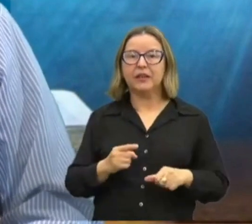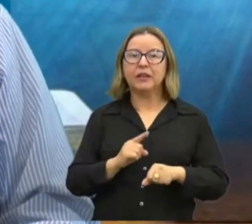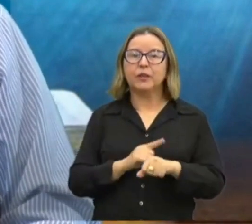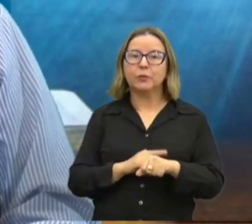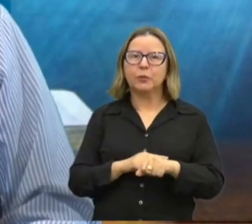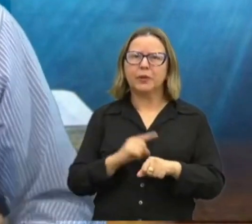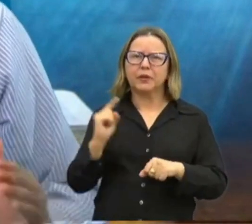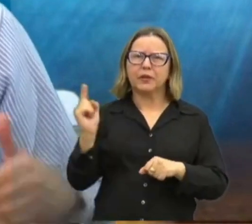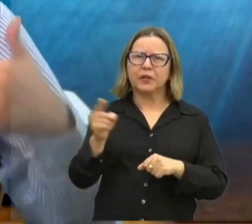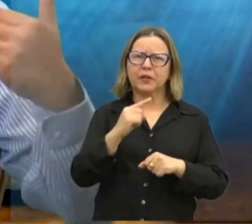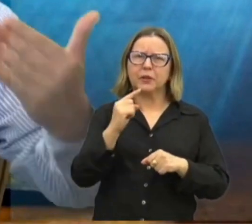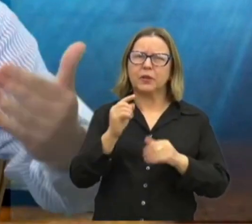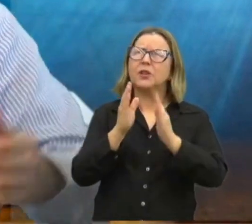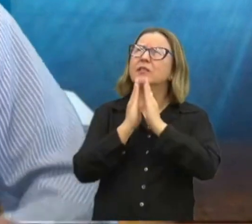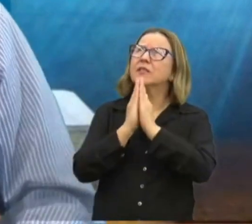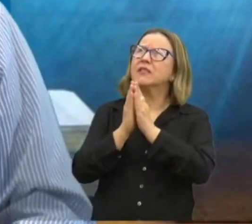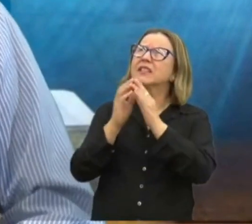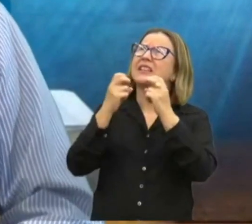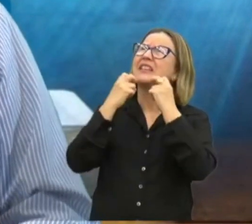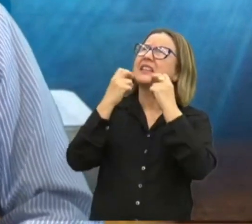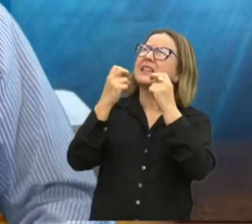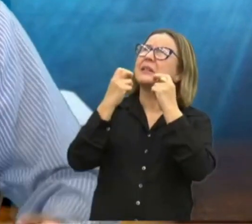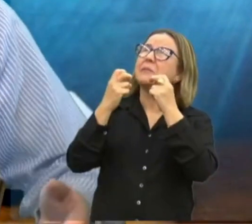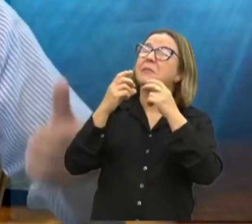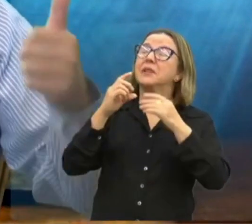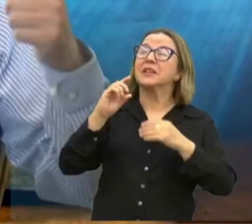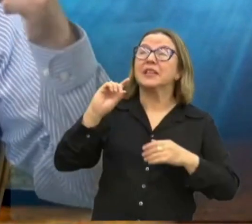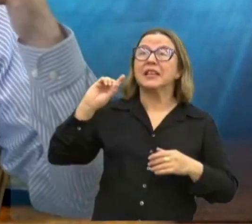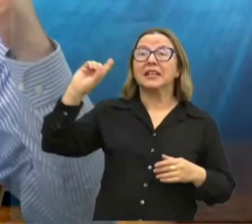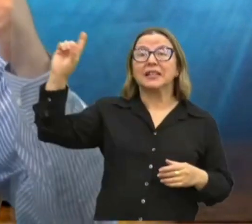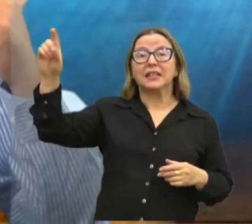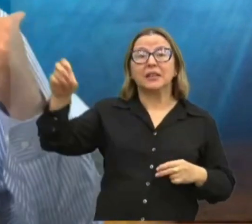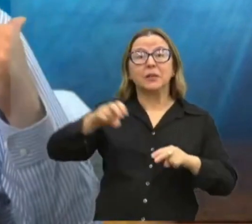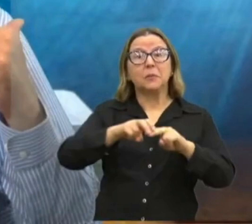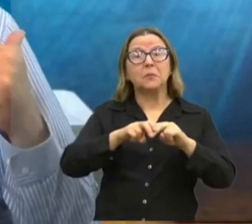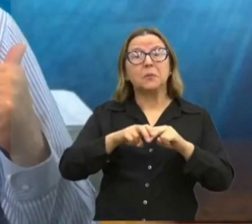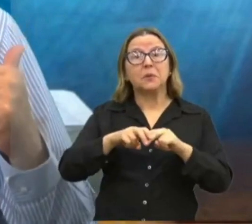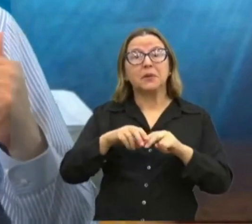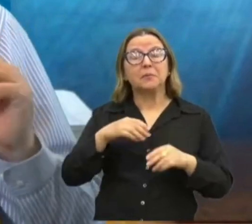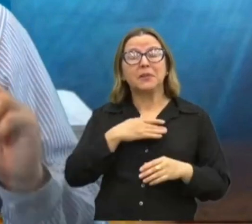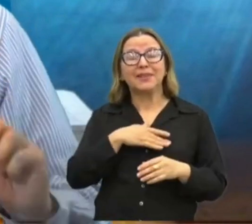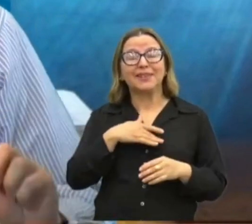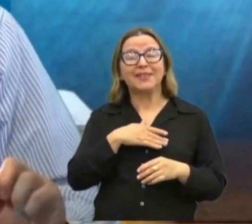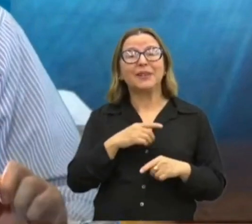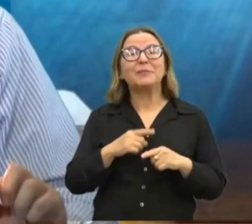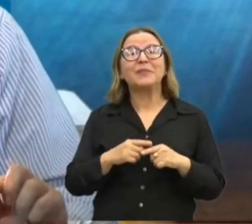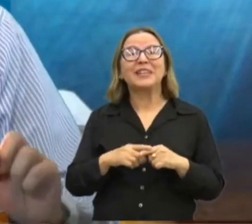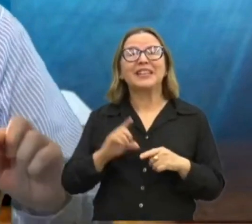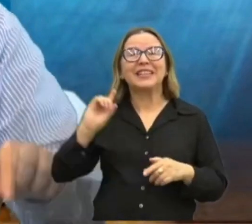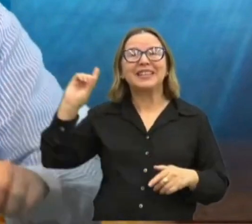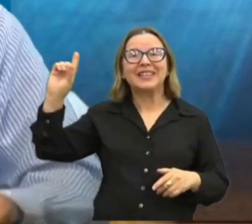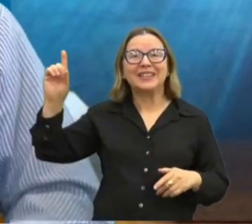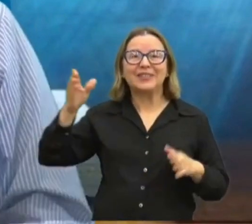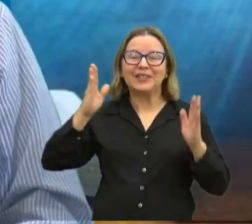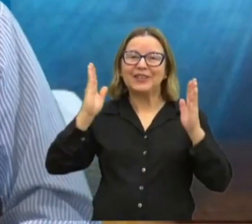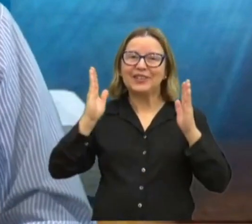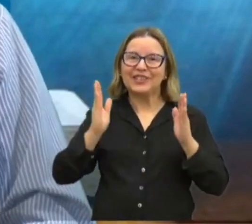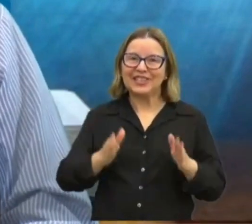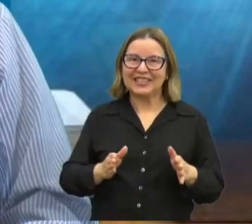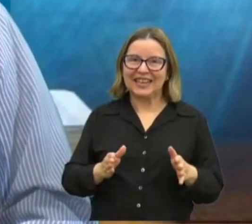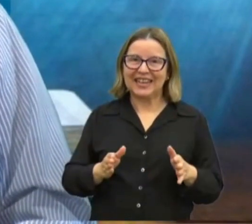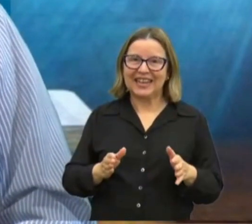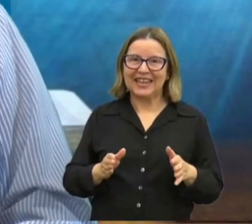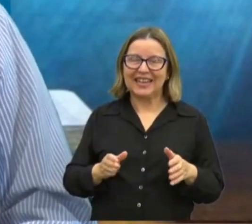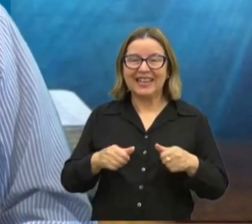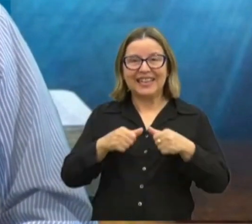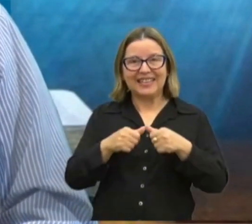do Senhor em oração, clamando pela sua misericórdia, é porque Ele já está operando o seu querer